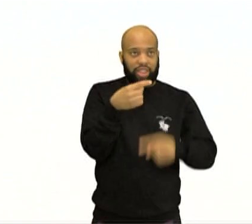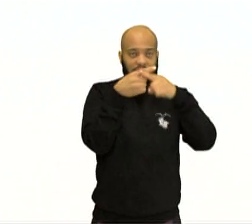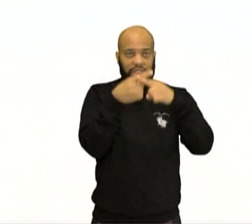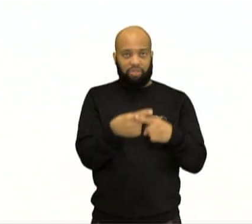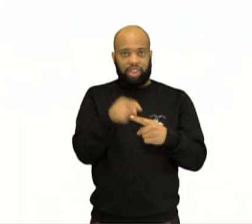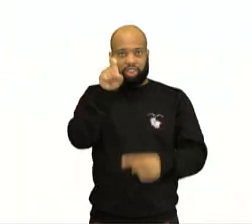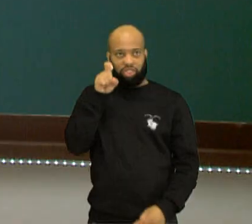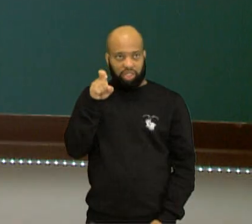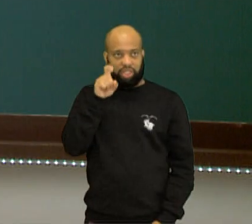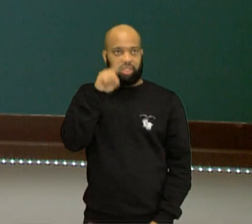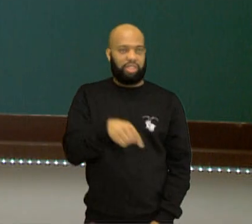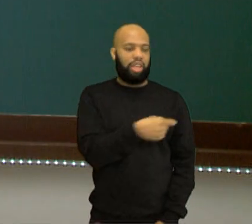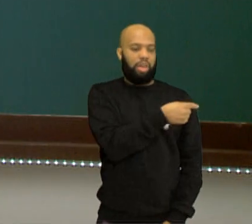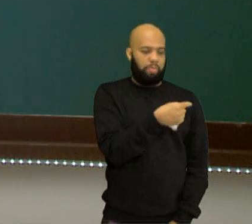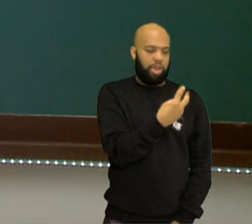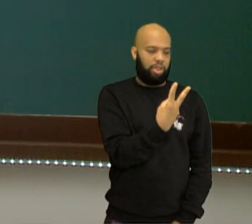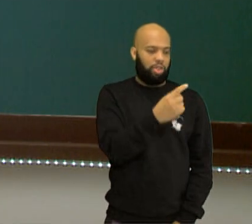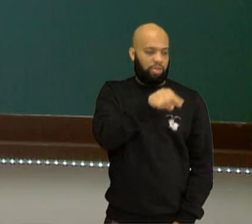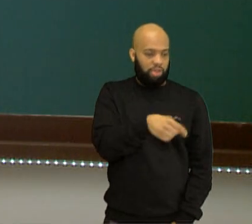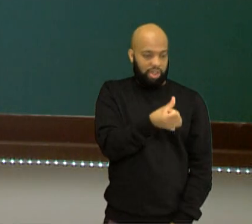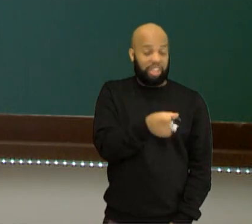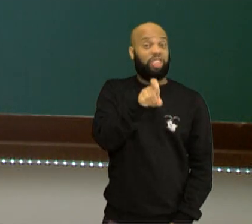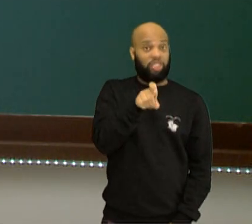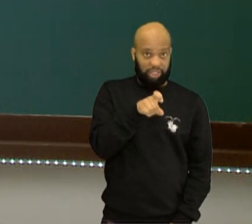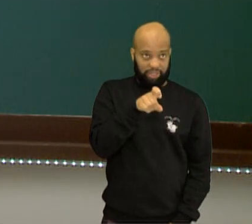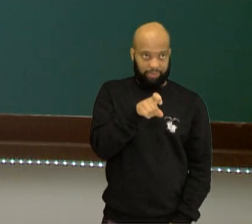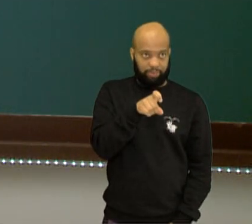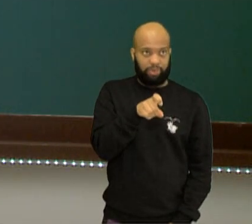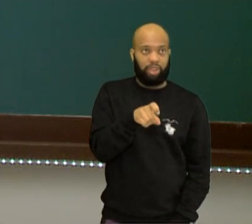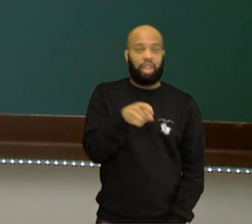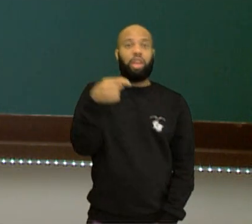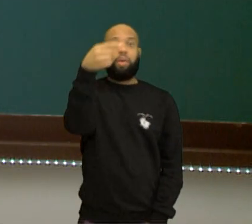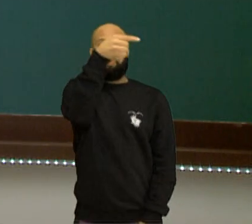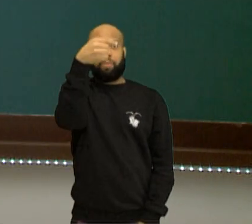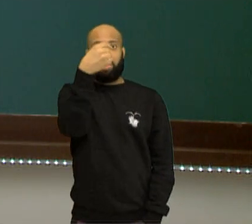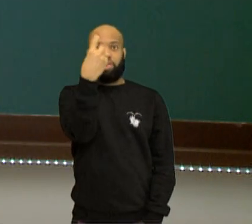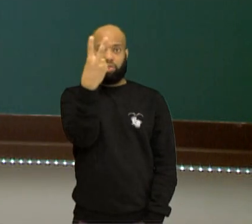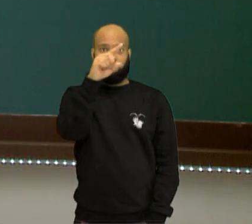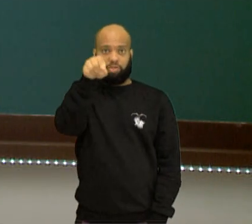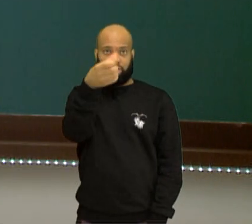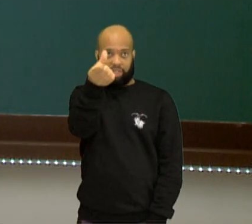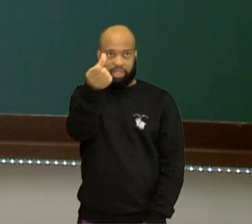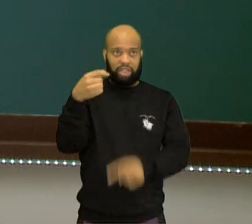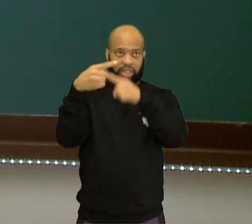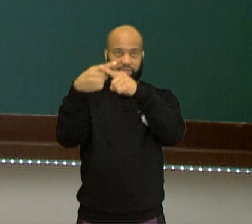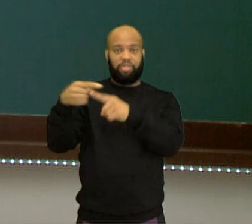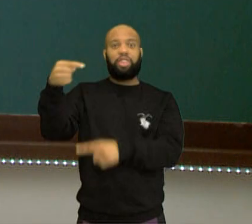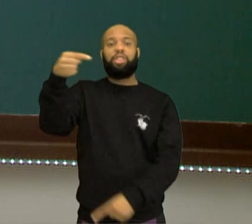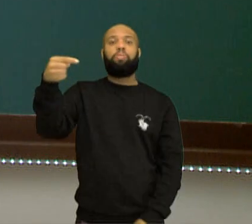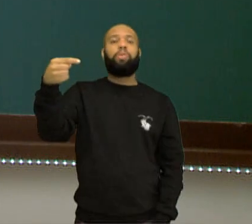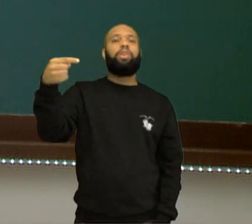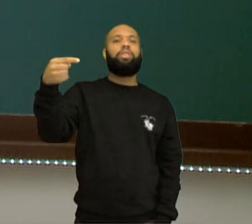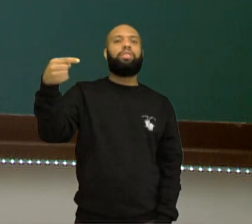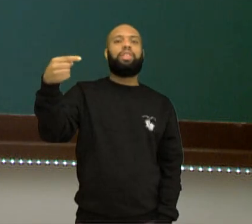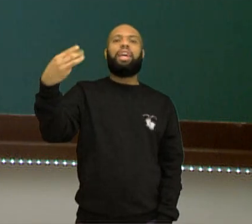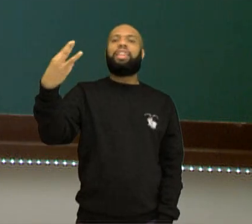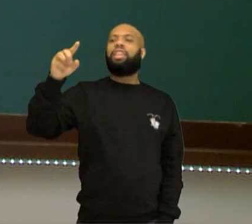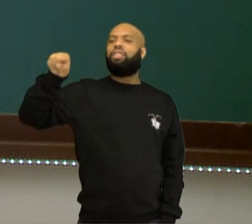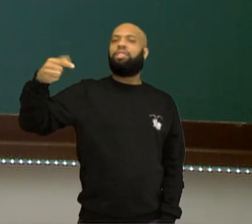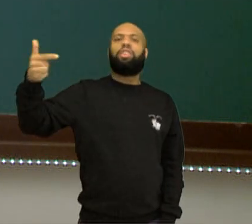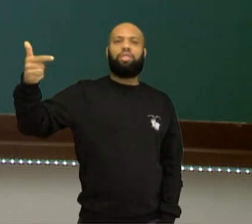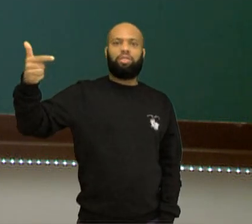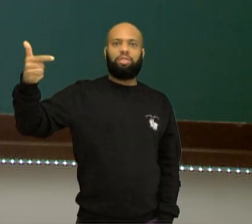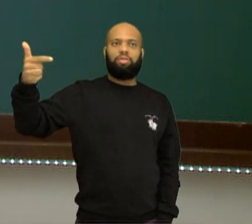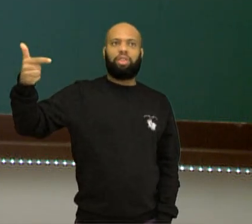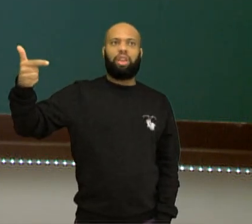x, que é menos 2,6x. Menos 2,6 vezes menos